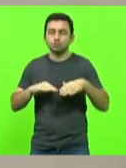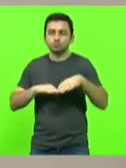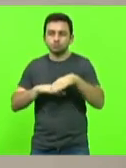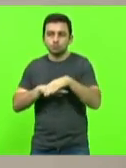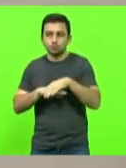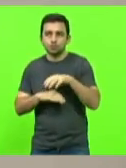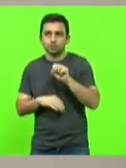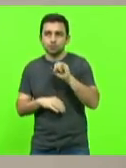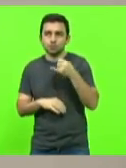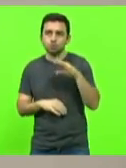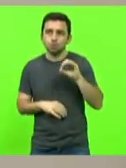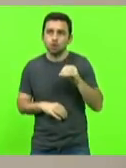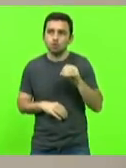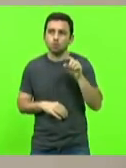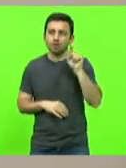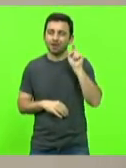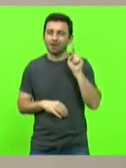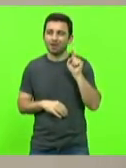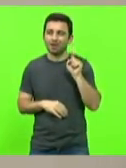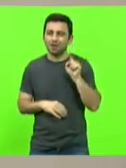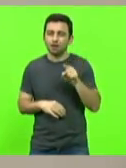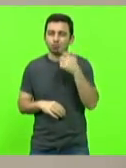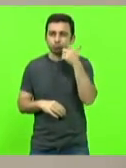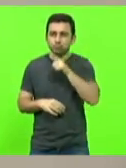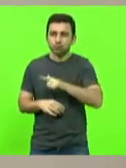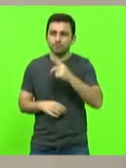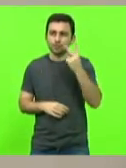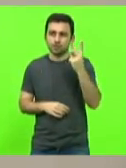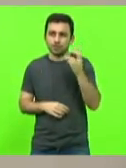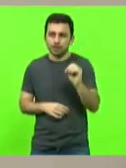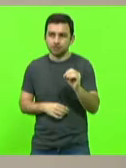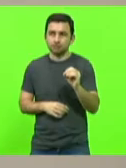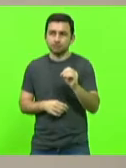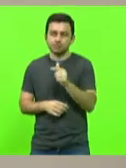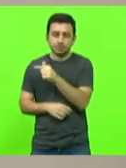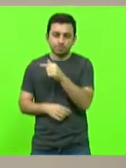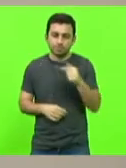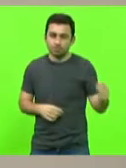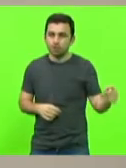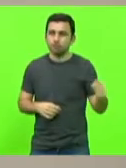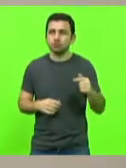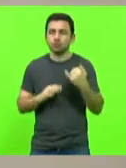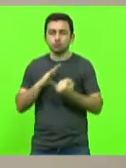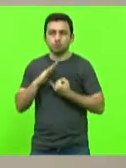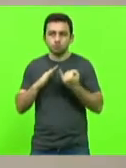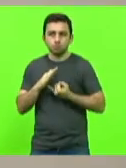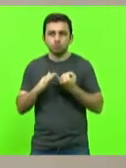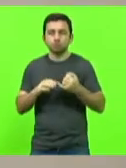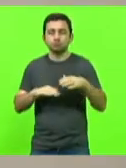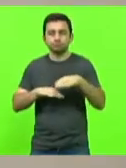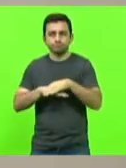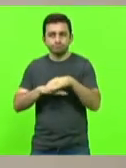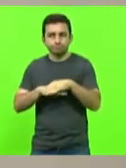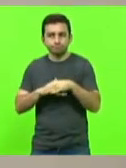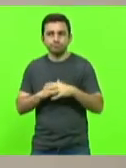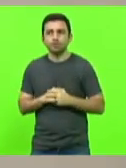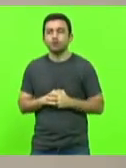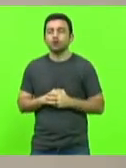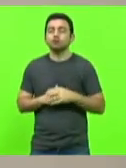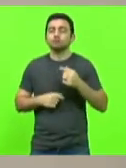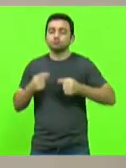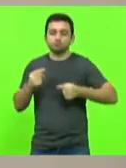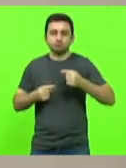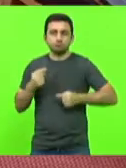João Batista pela realização da 20ª Semana da Indústria Calçadista Catarinense. Em discussão. Não havendo quem queira discutir, em